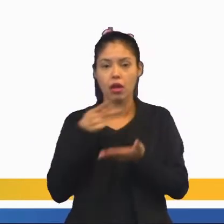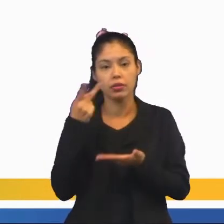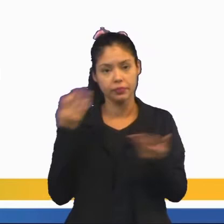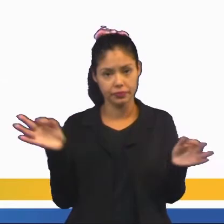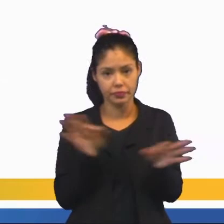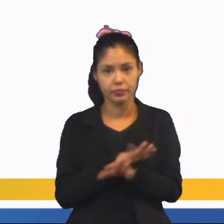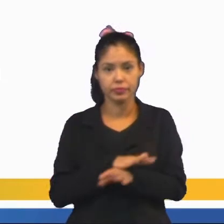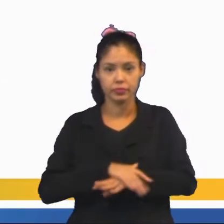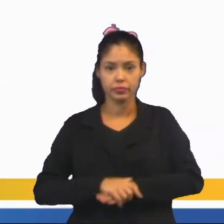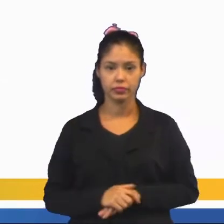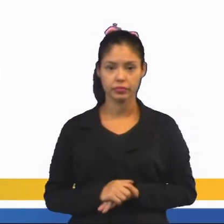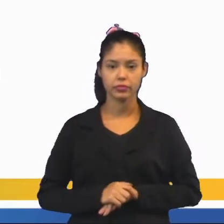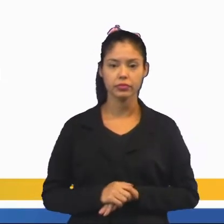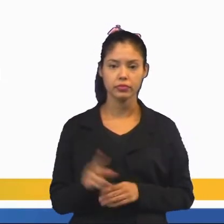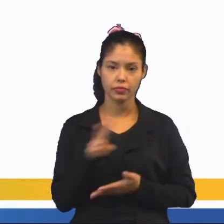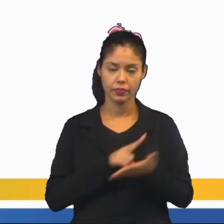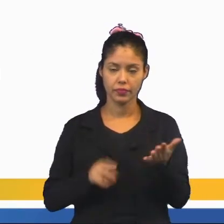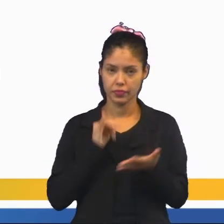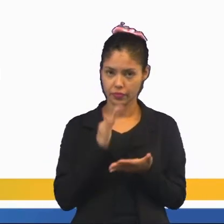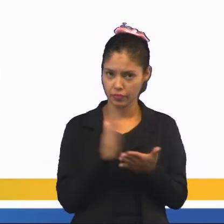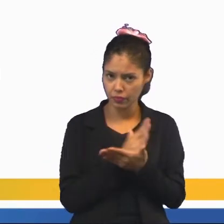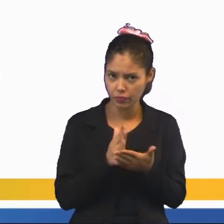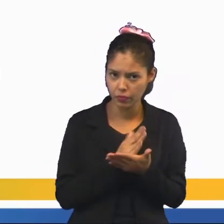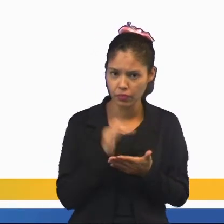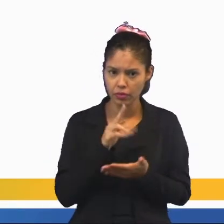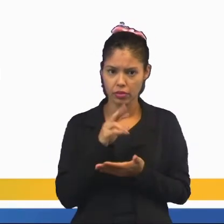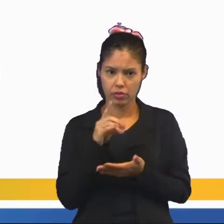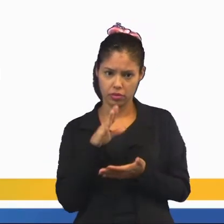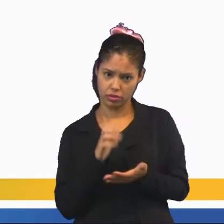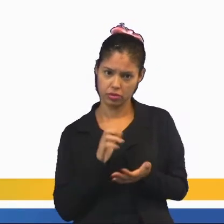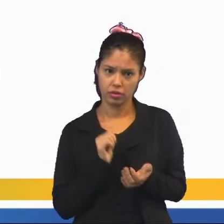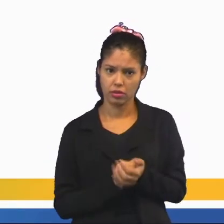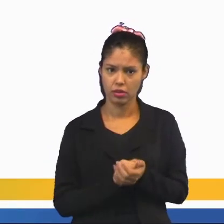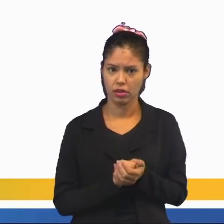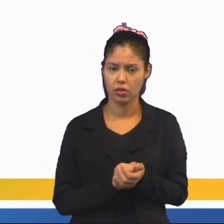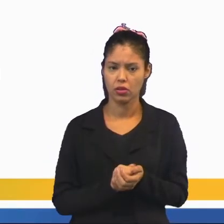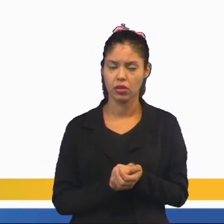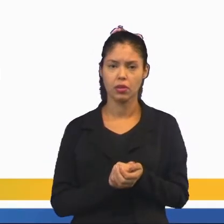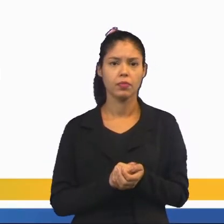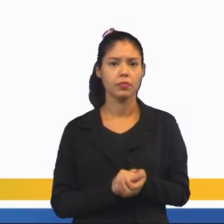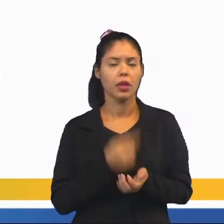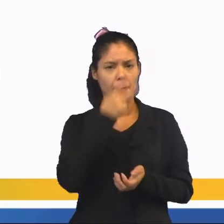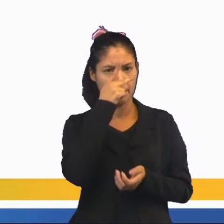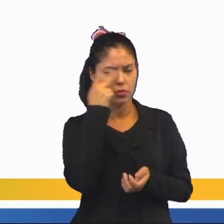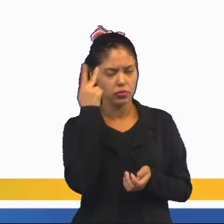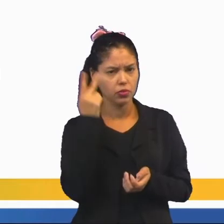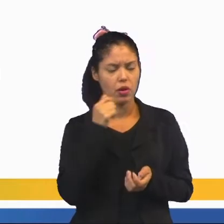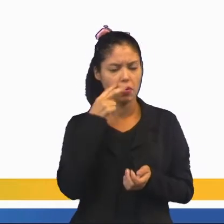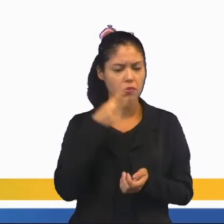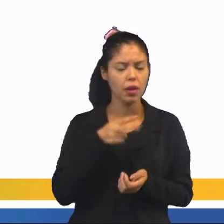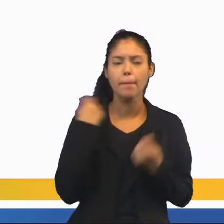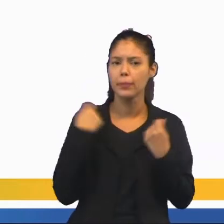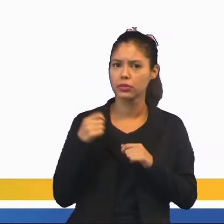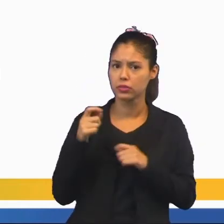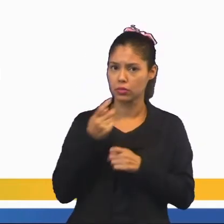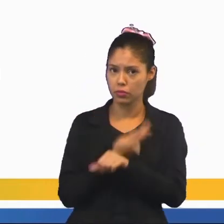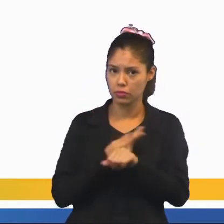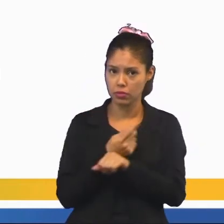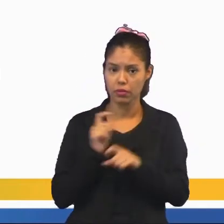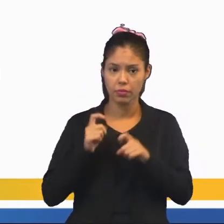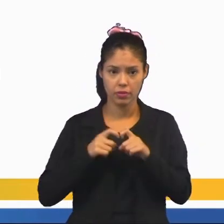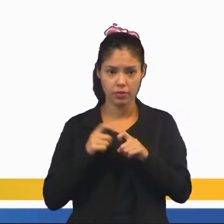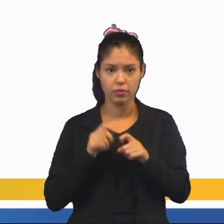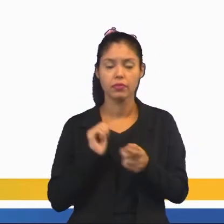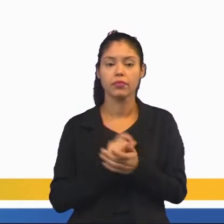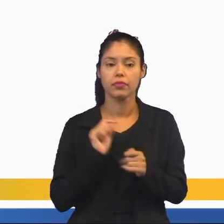nós acabamos de ler. Então, se surgir algum ferimento aí numa dessas regiões, a pessoa infectada ela tem que procurar um médico